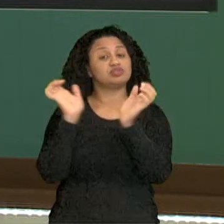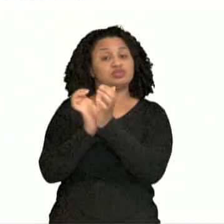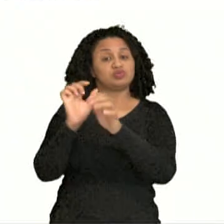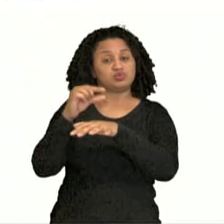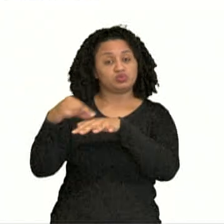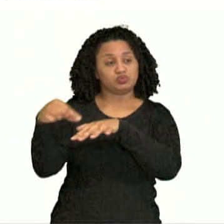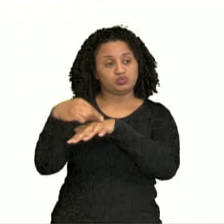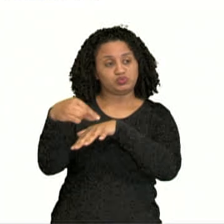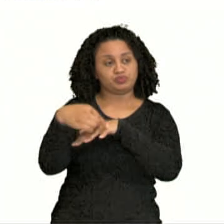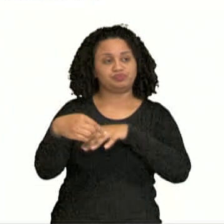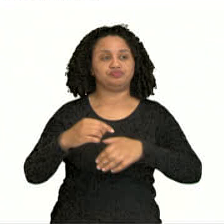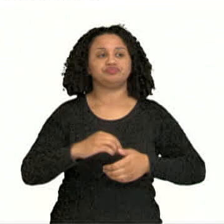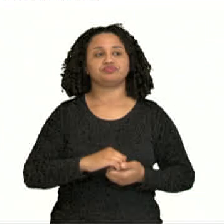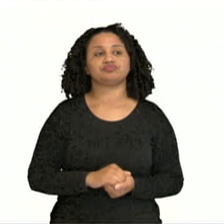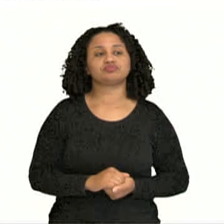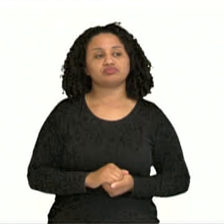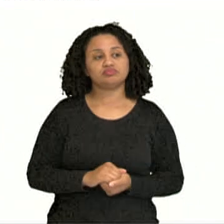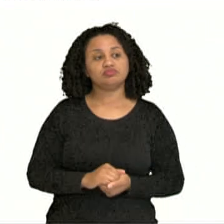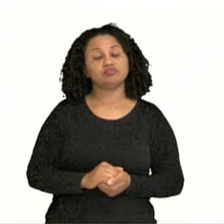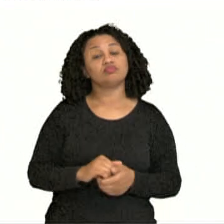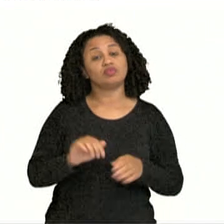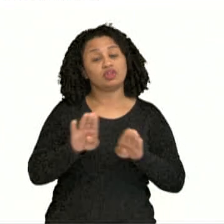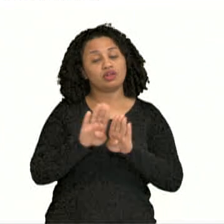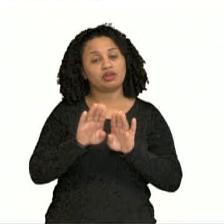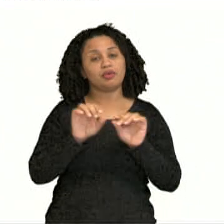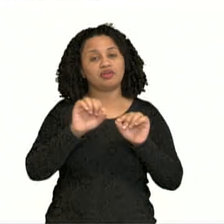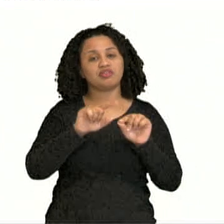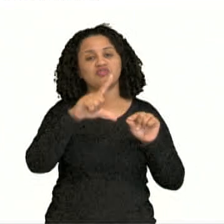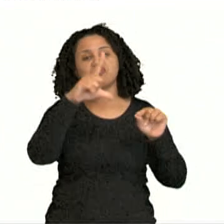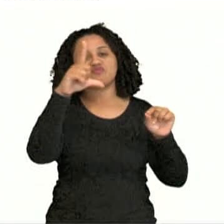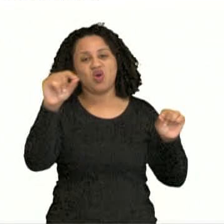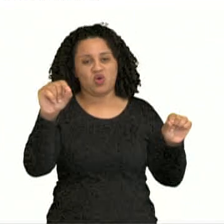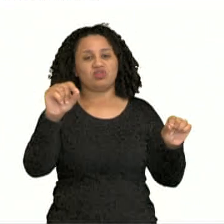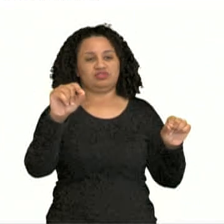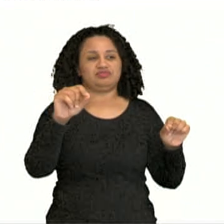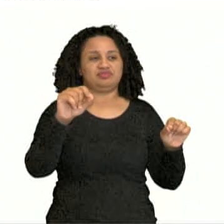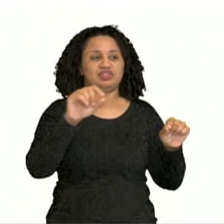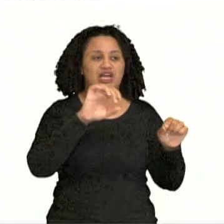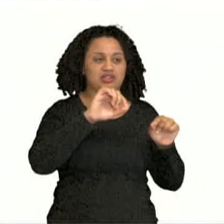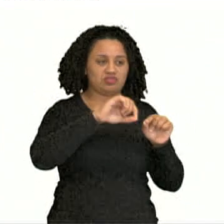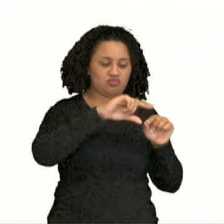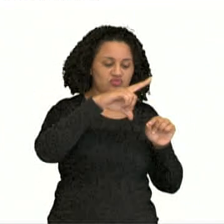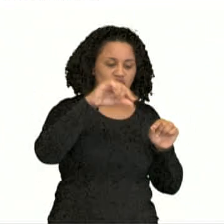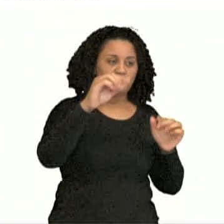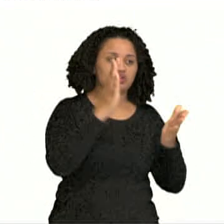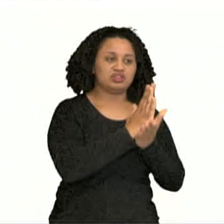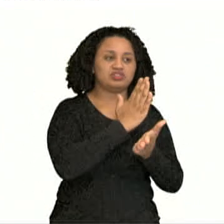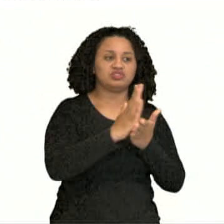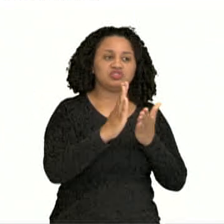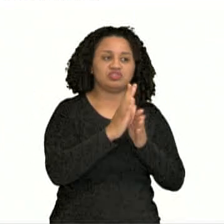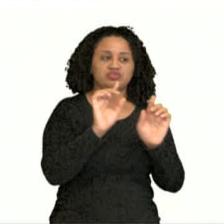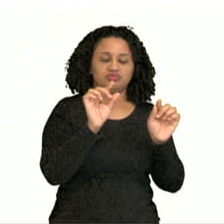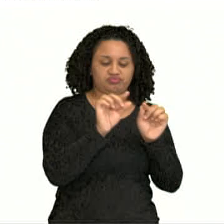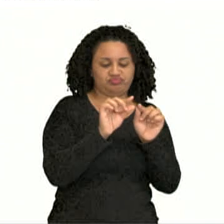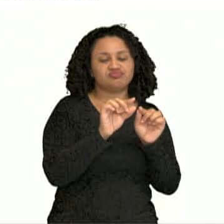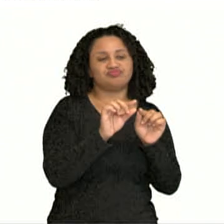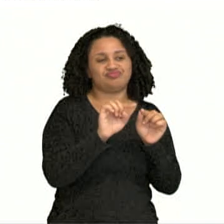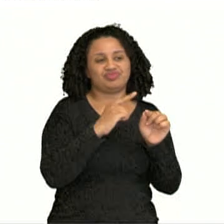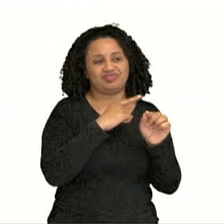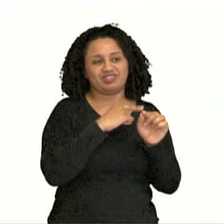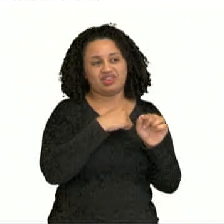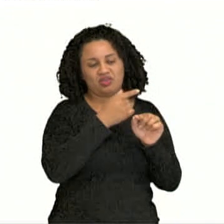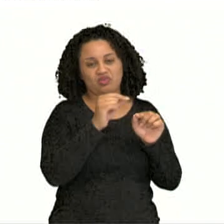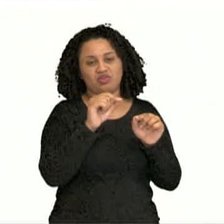pteridófitas. Aqui nós vamos falar das folhas agora. Cada folha divide-se em partes menores,